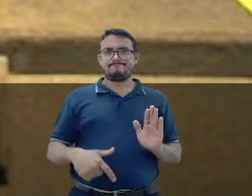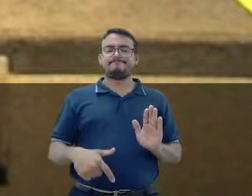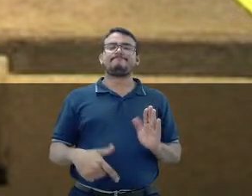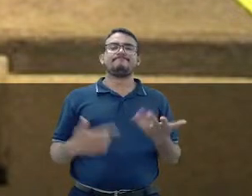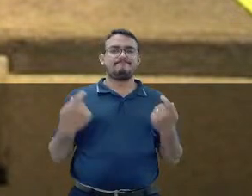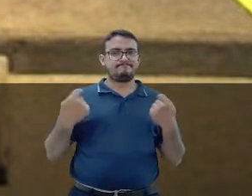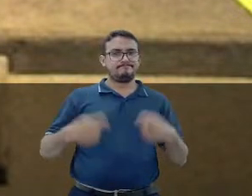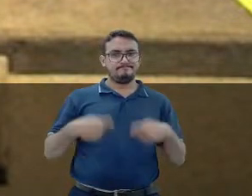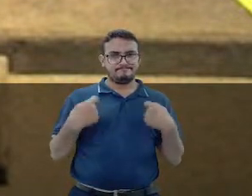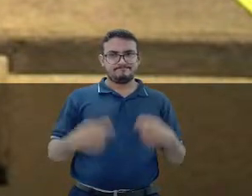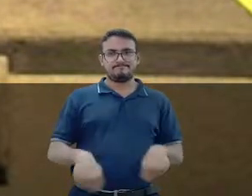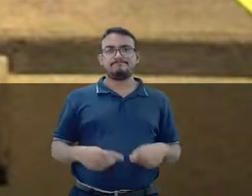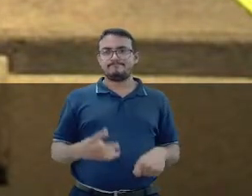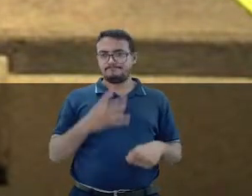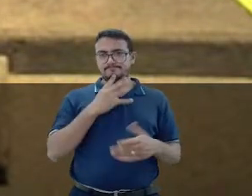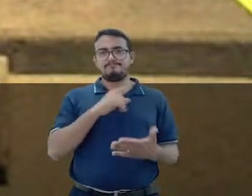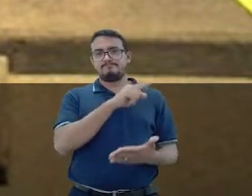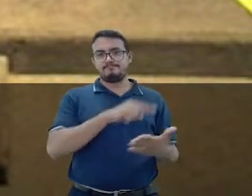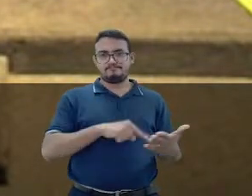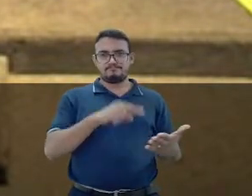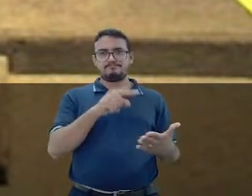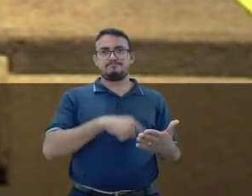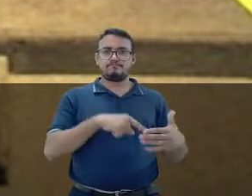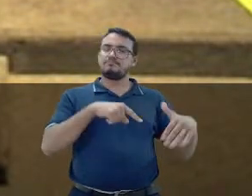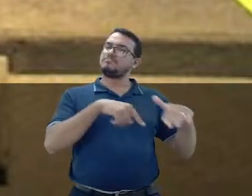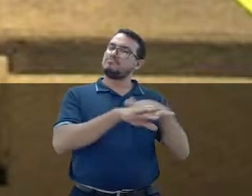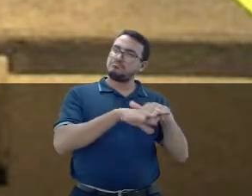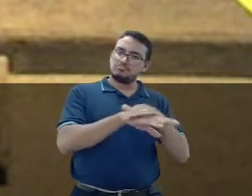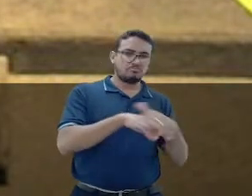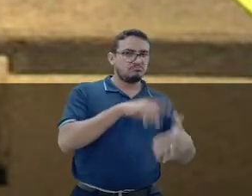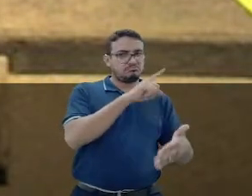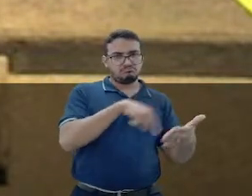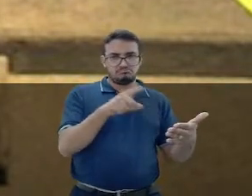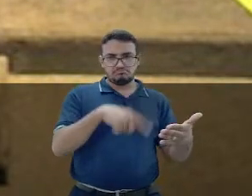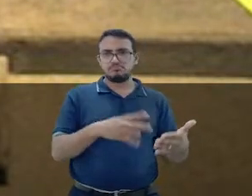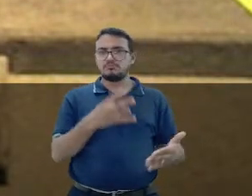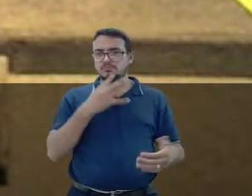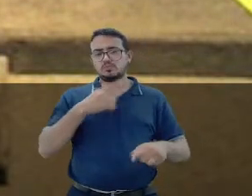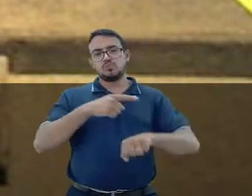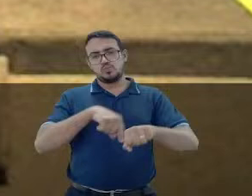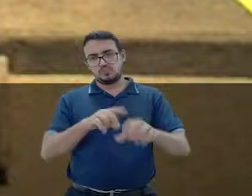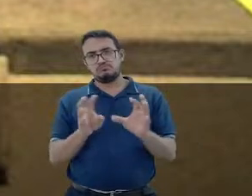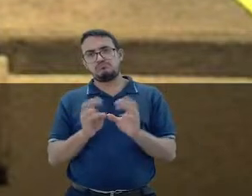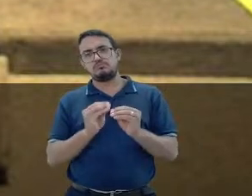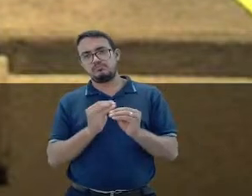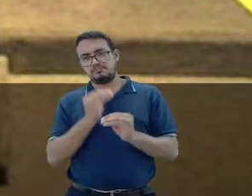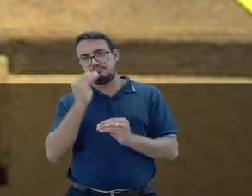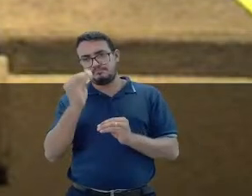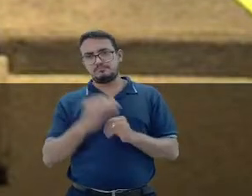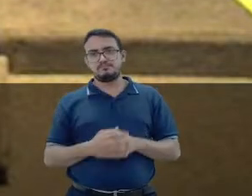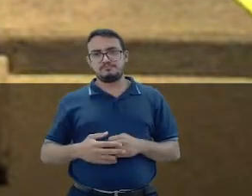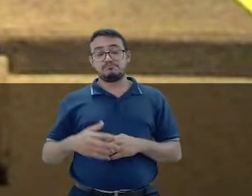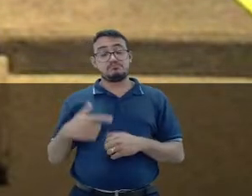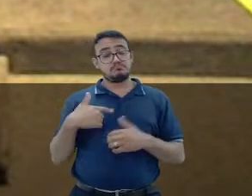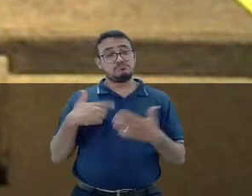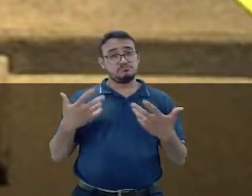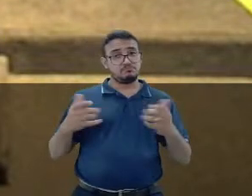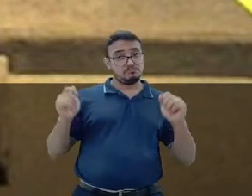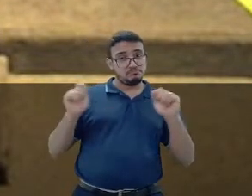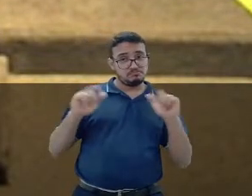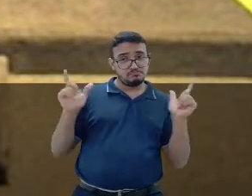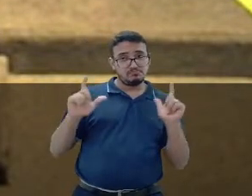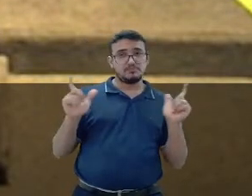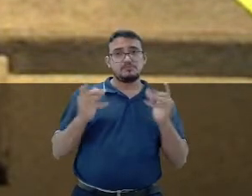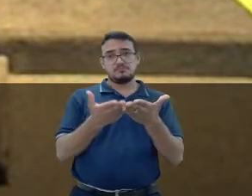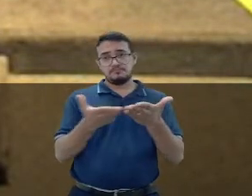de compensação e reconhecidas as horas extras. Então eu chamo a atenção de vossas excelências para que,